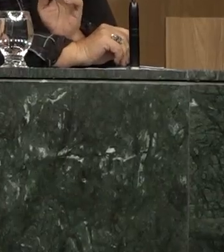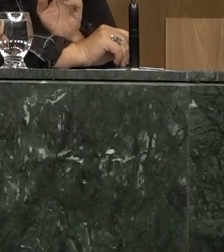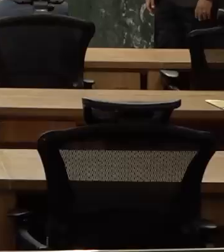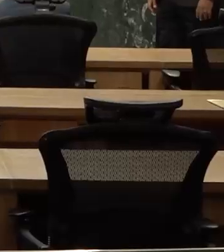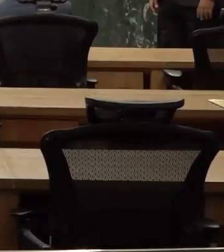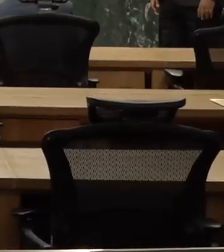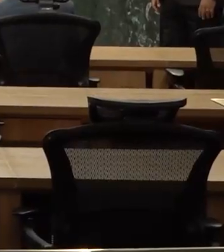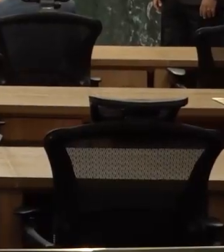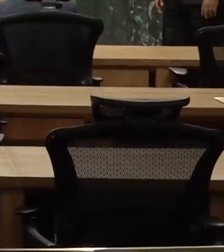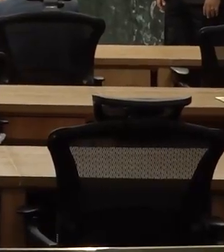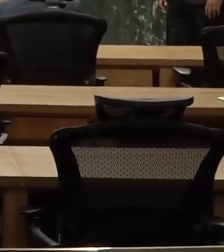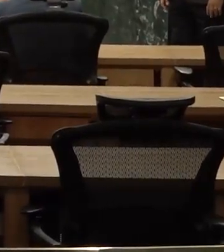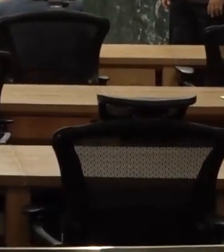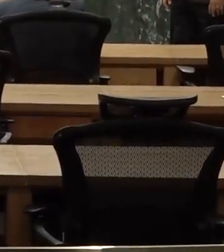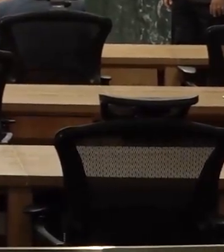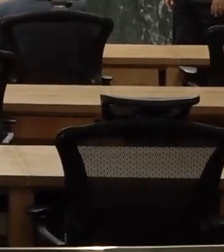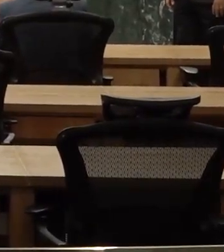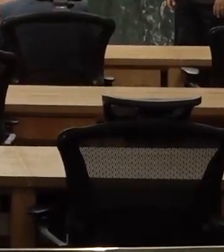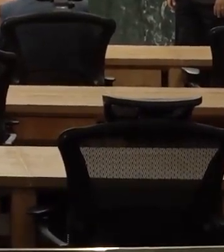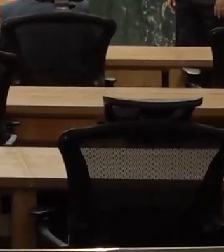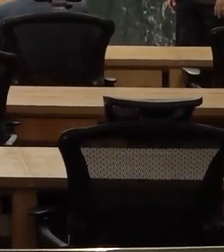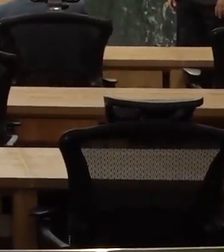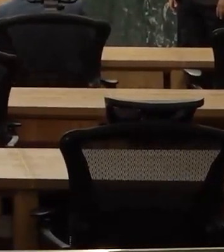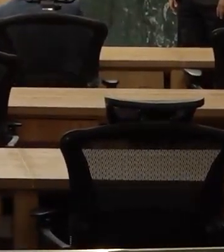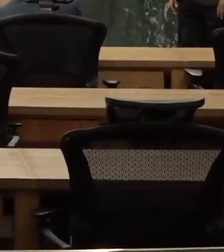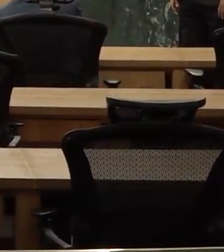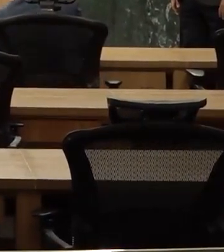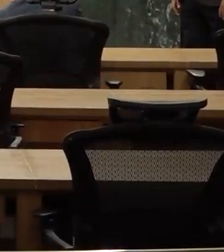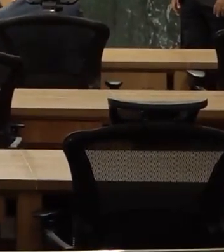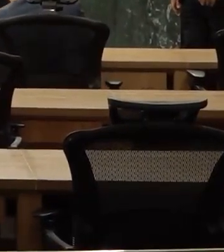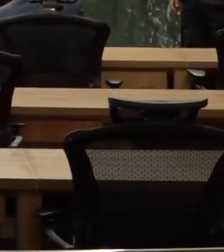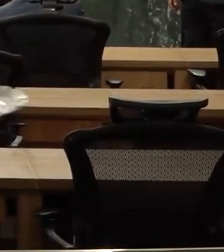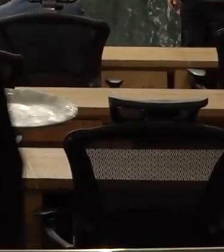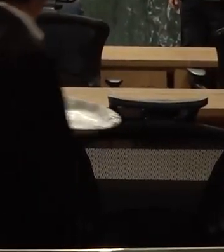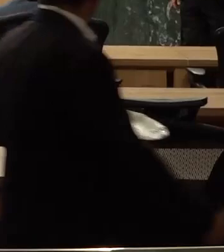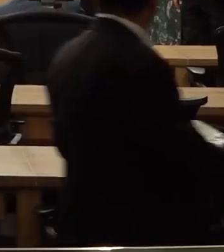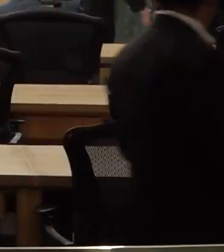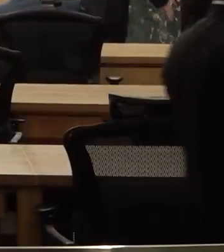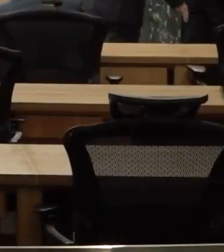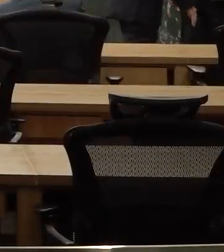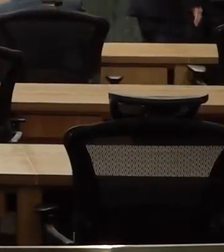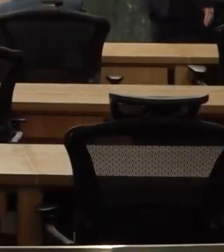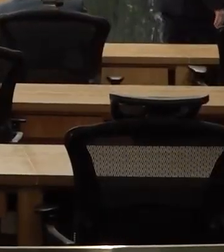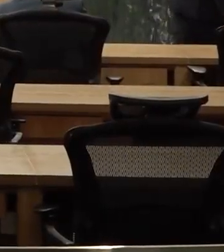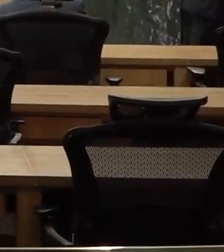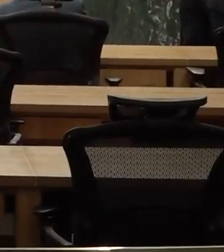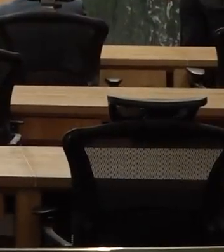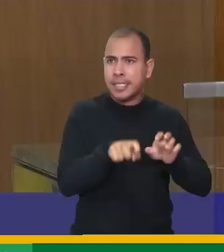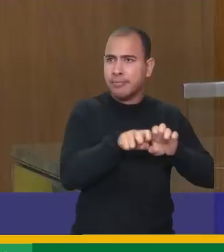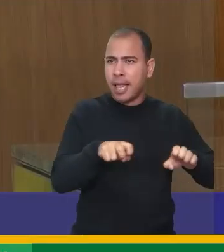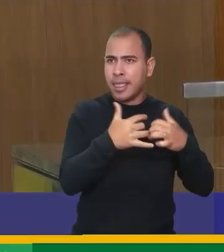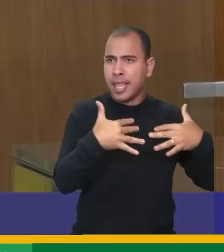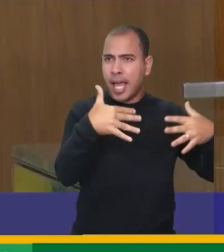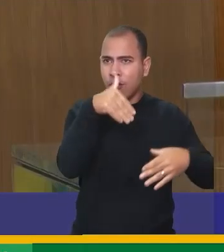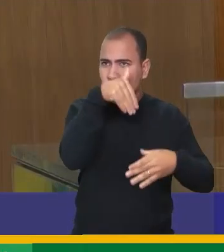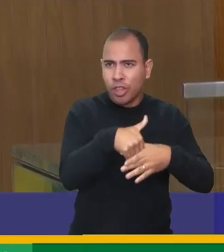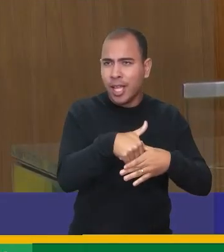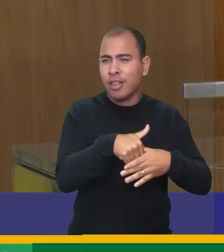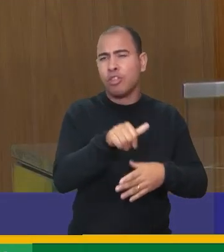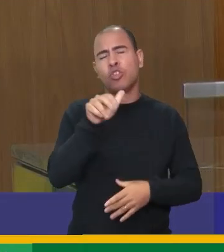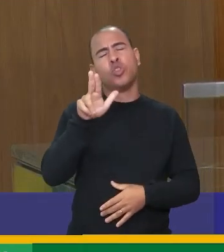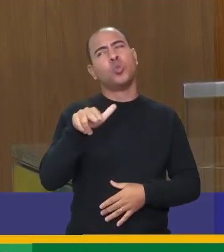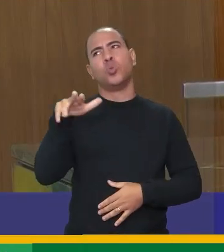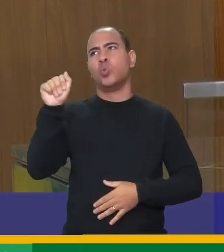os proprietários de estabelecimentos privados por danos furtos e roubos o deputado